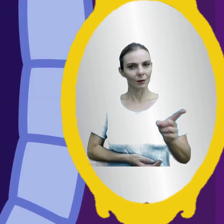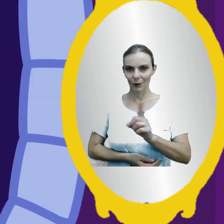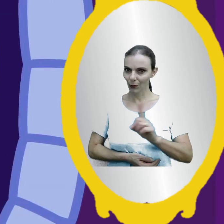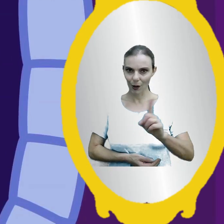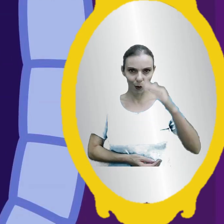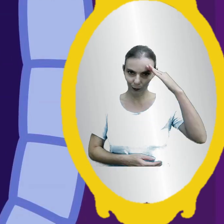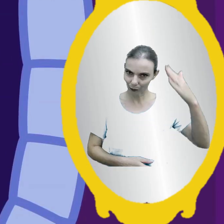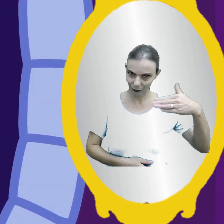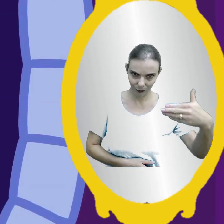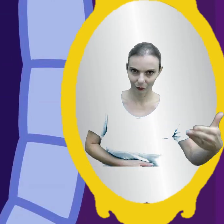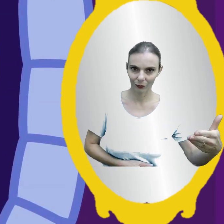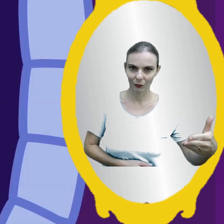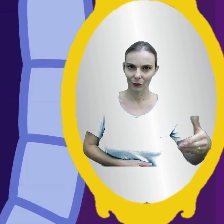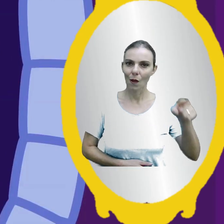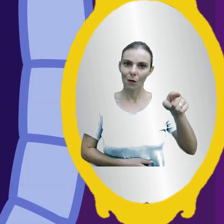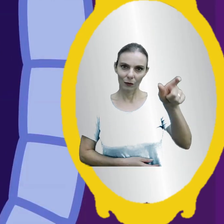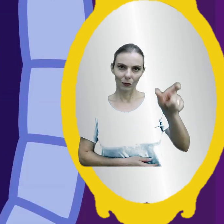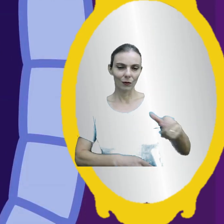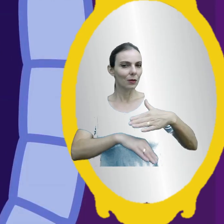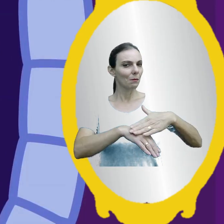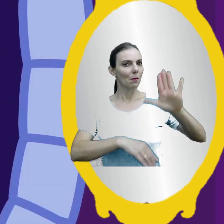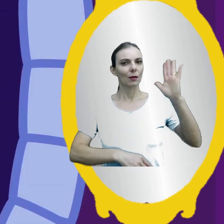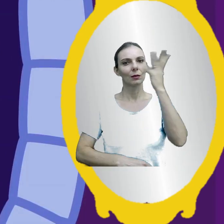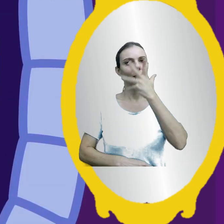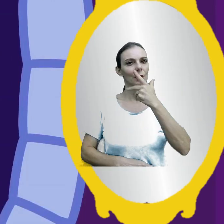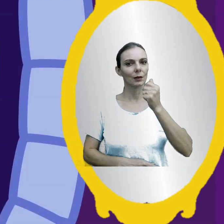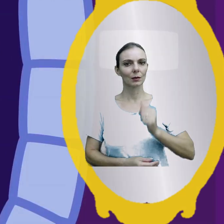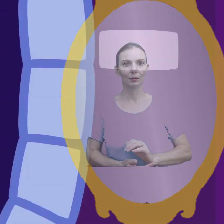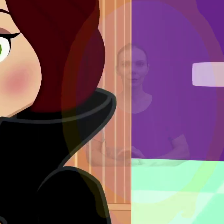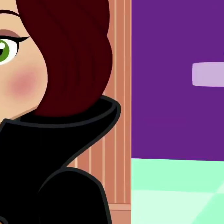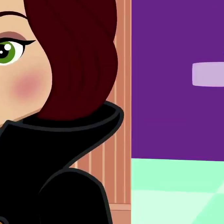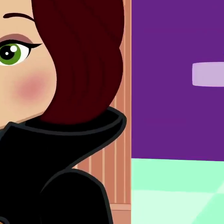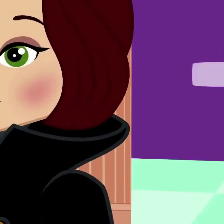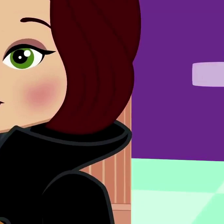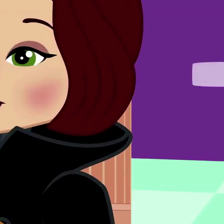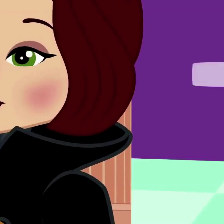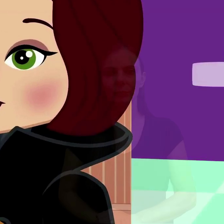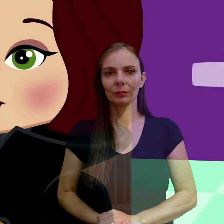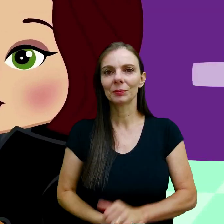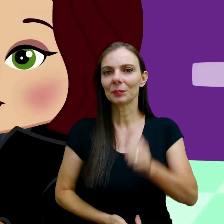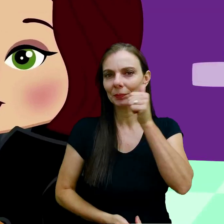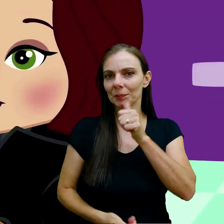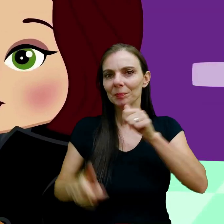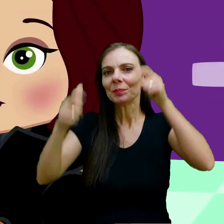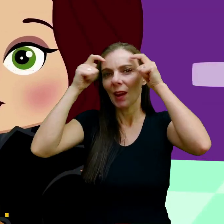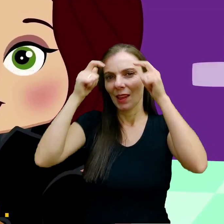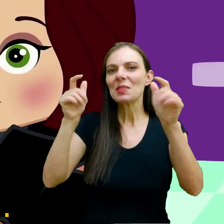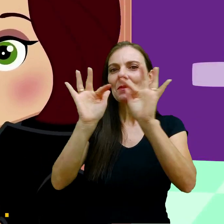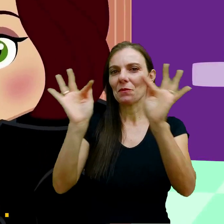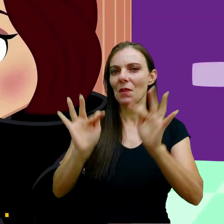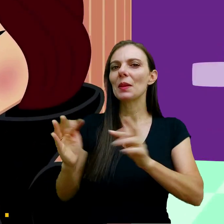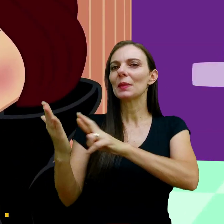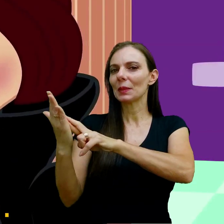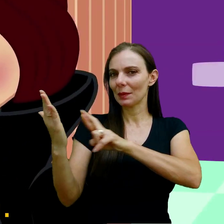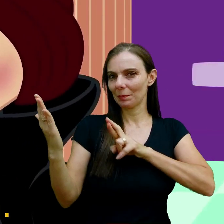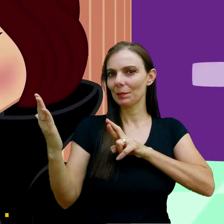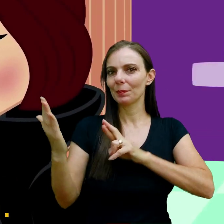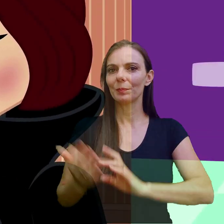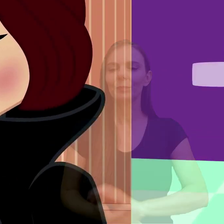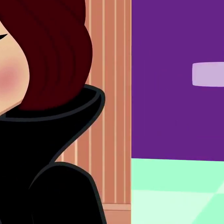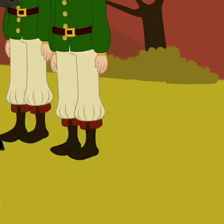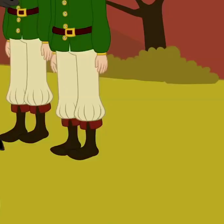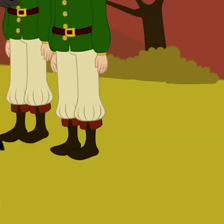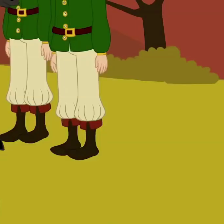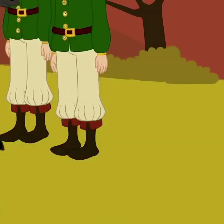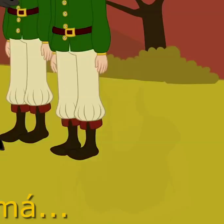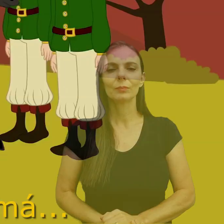Não, sua alteza, você é a mais bela. E a rainha ficava feliz com a resposta.